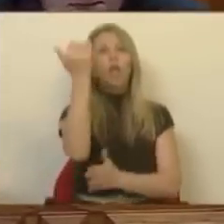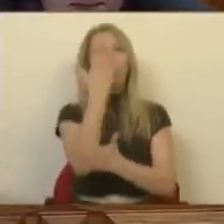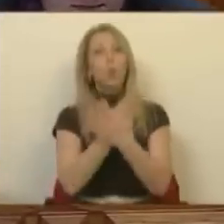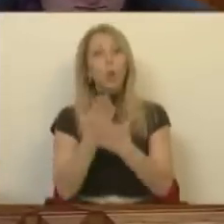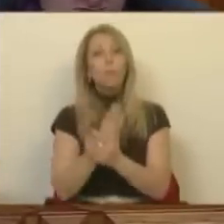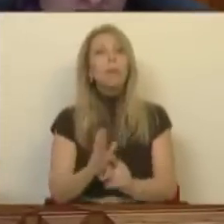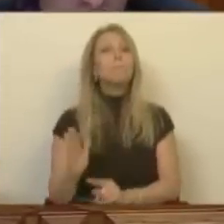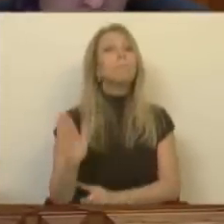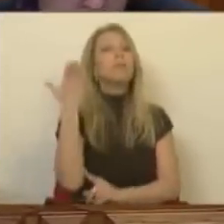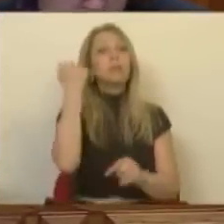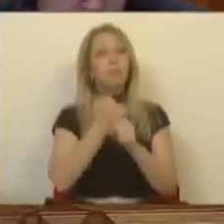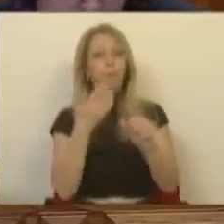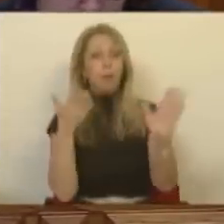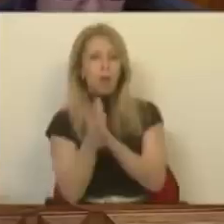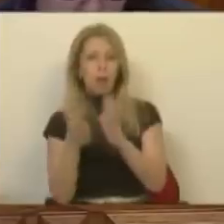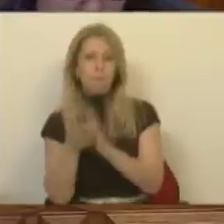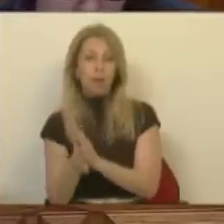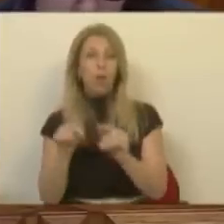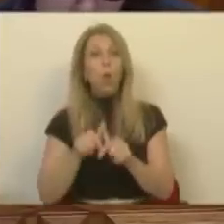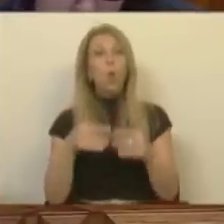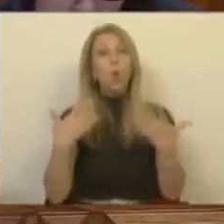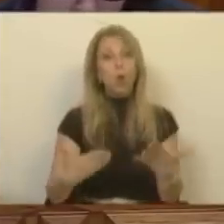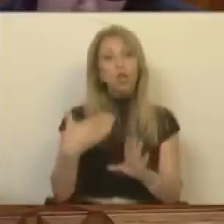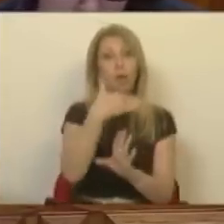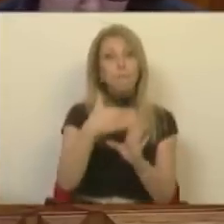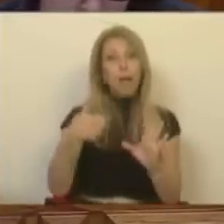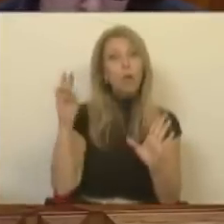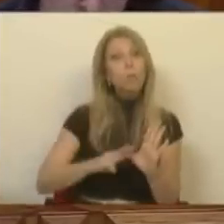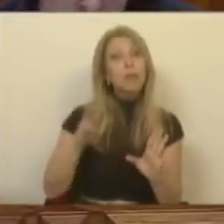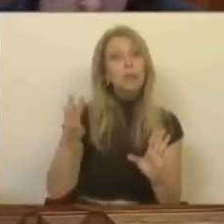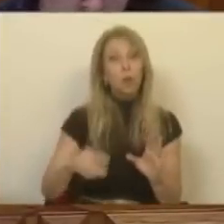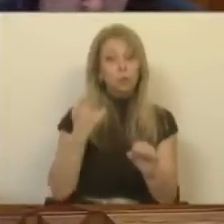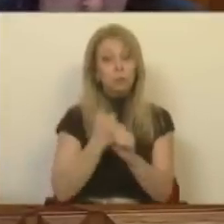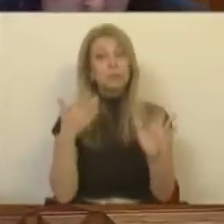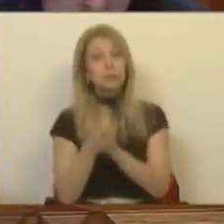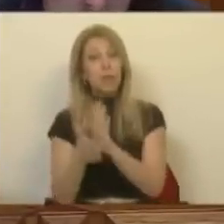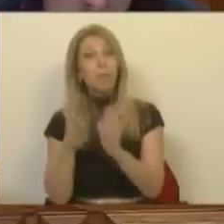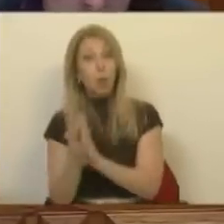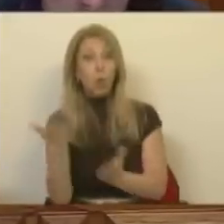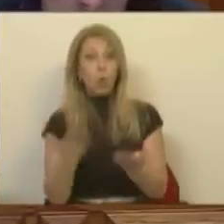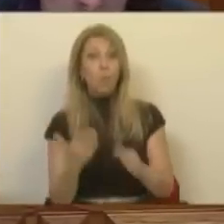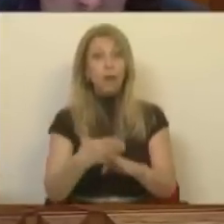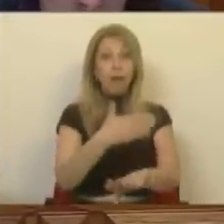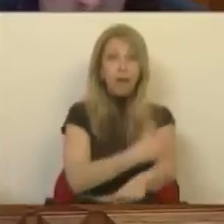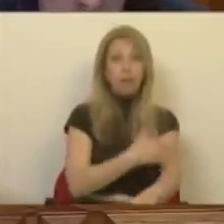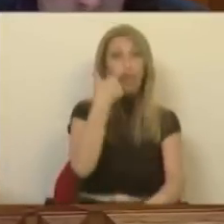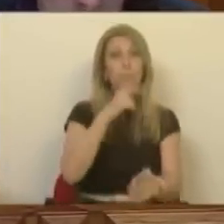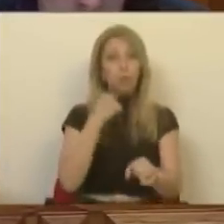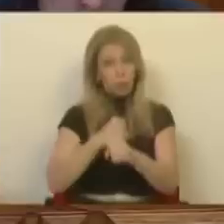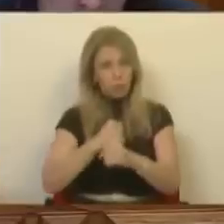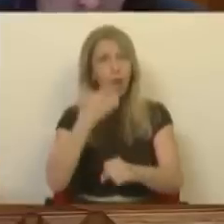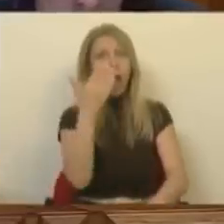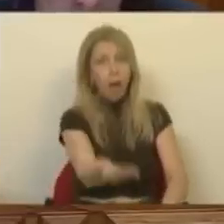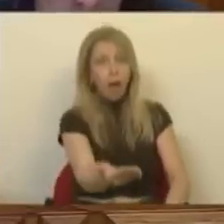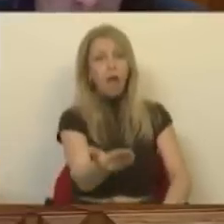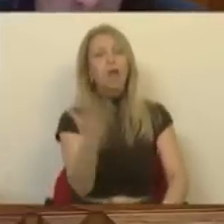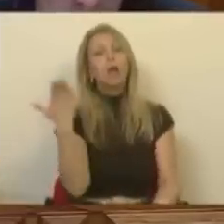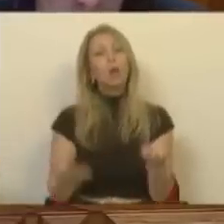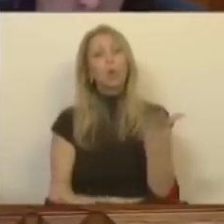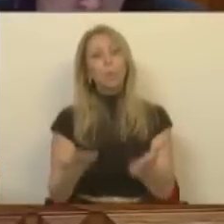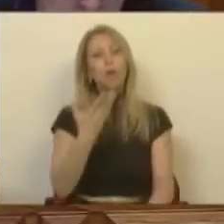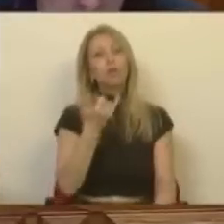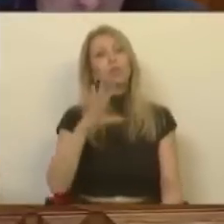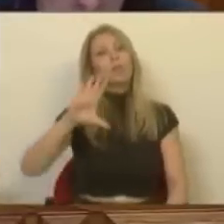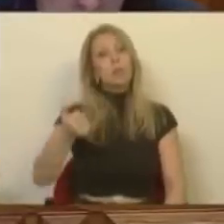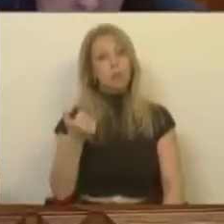sobretudo de emprego hoje temos mais de meio milhão de Empregados do que tinha de pessoas a trabalhar pessoas com emprego do que tínhamos em 2000